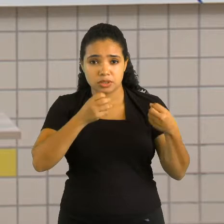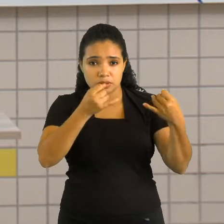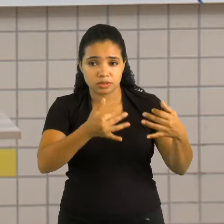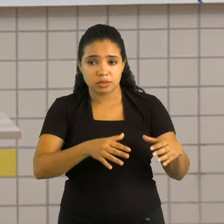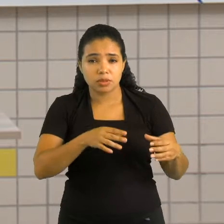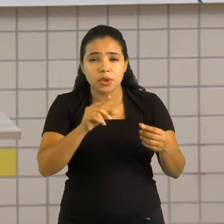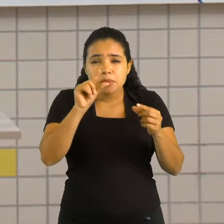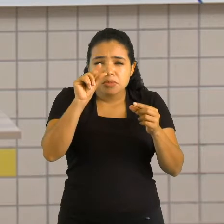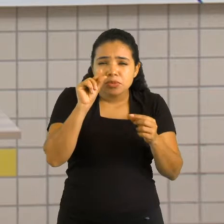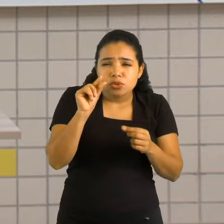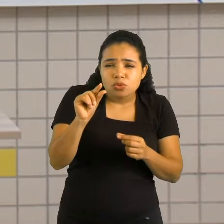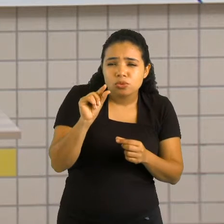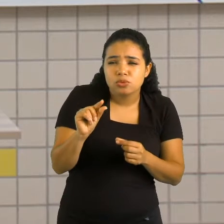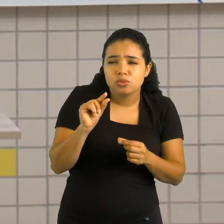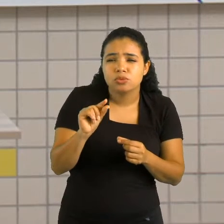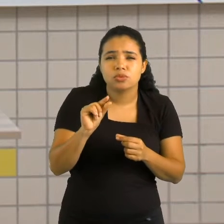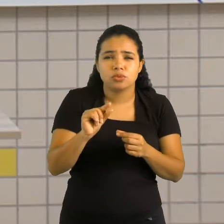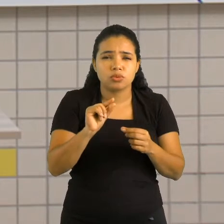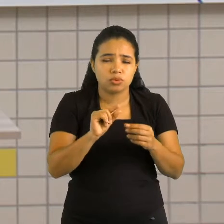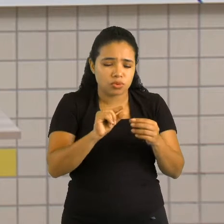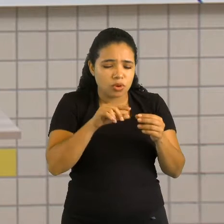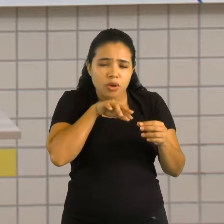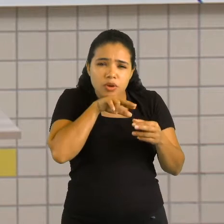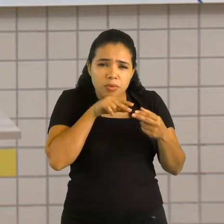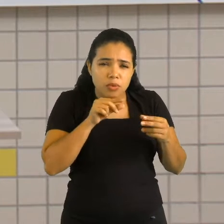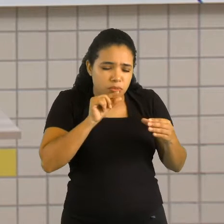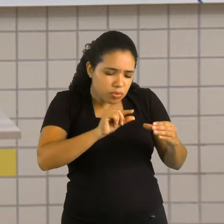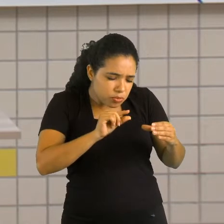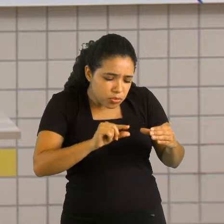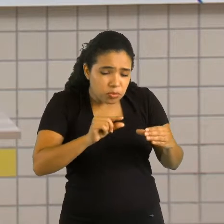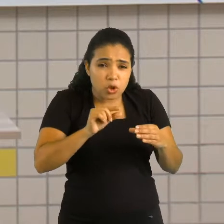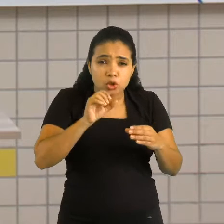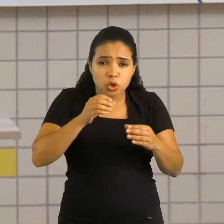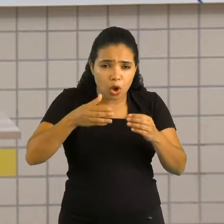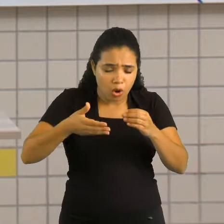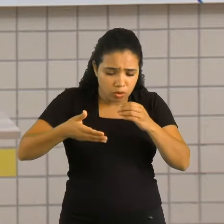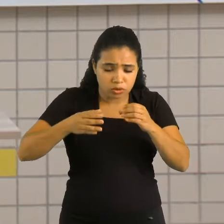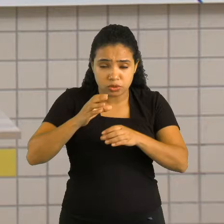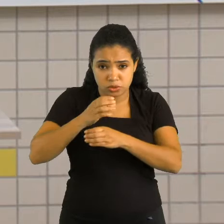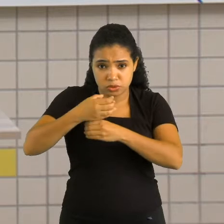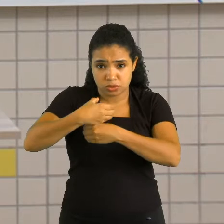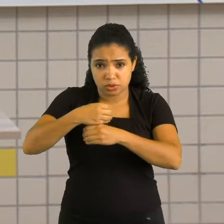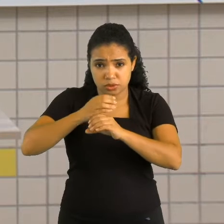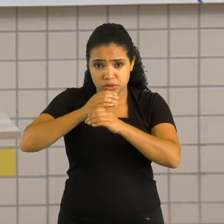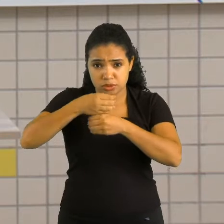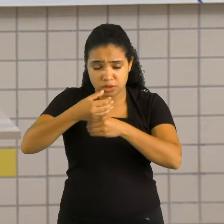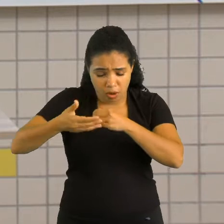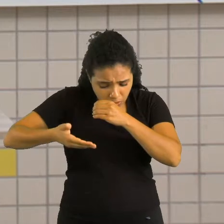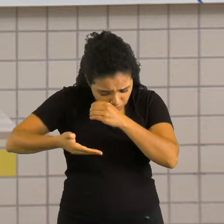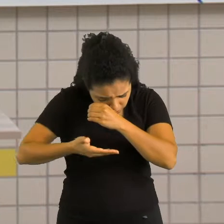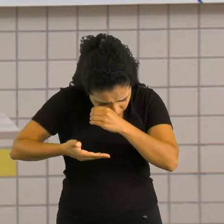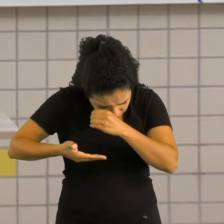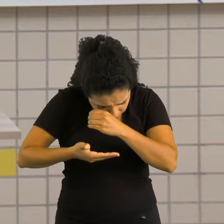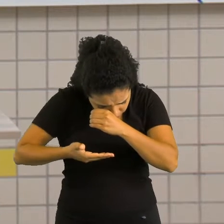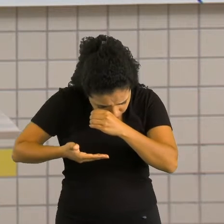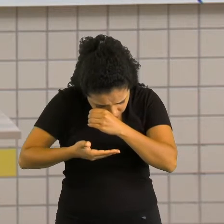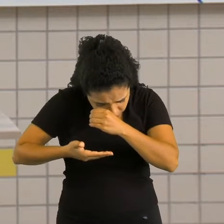bem pequenininhas, que a gente só consegue vê-los através do aparelho